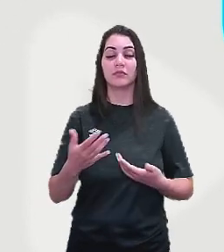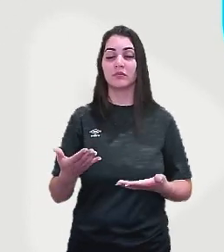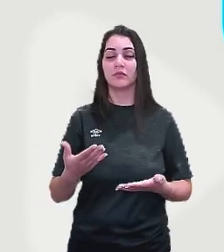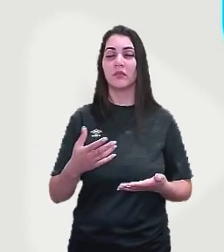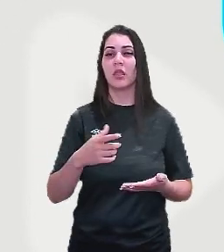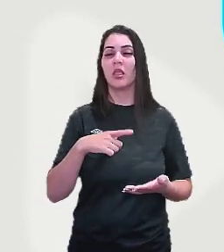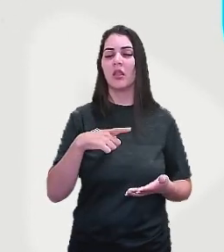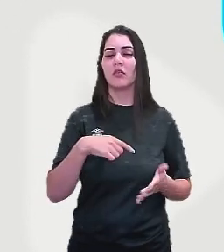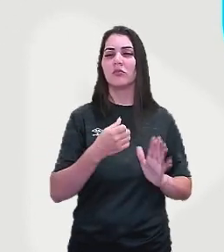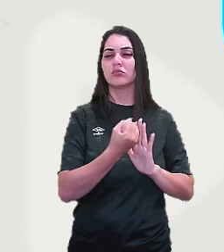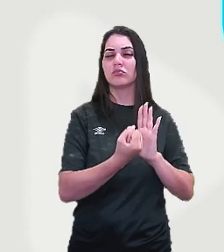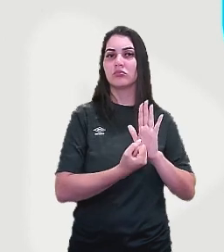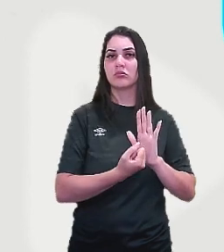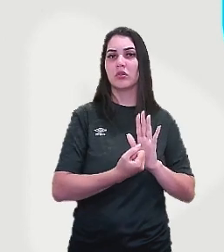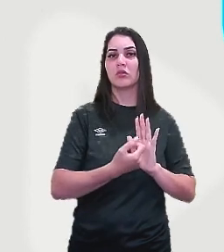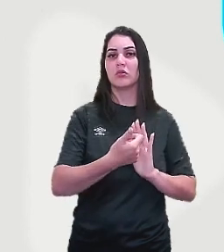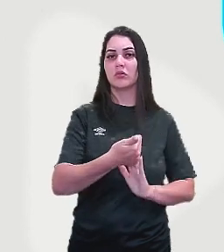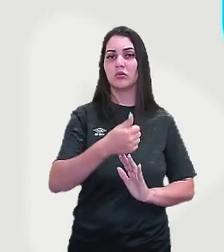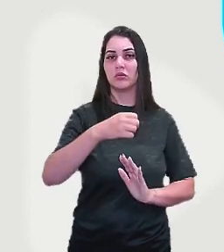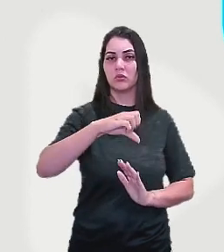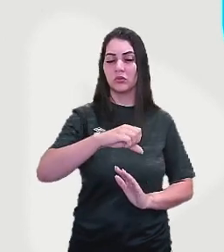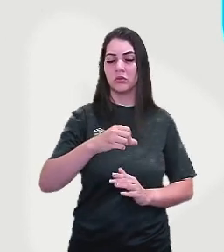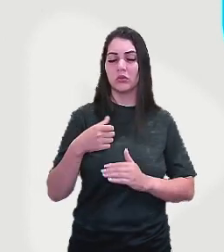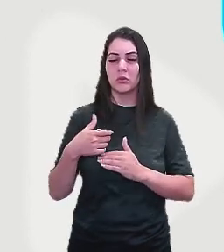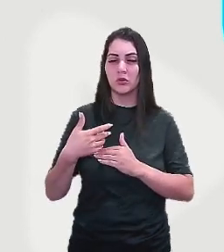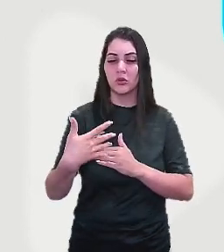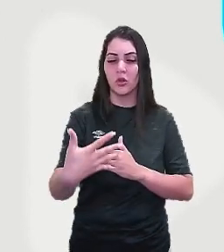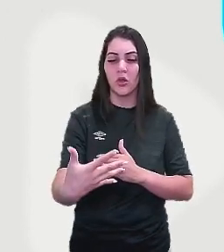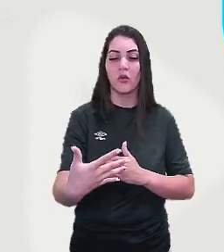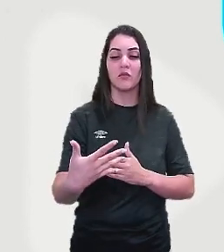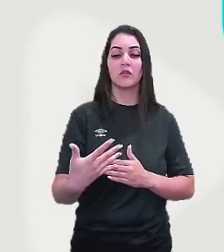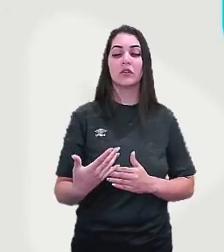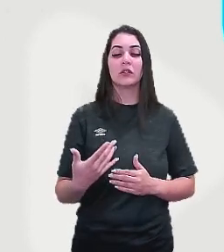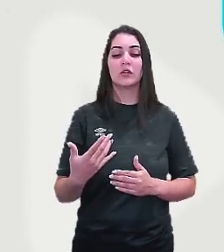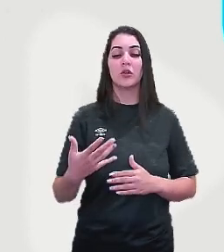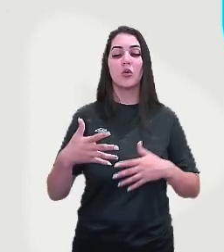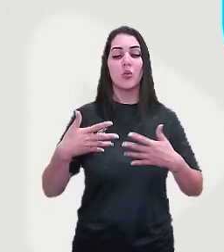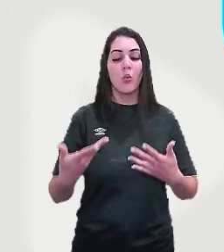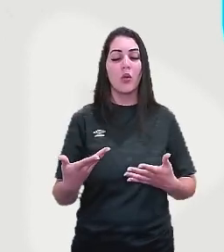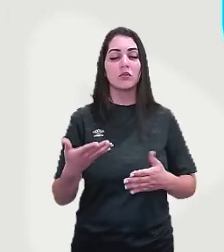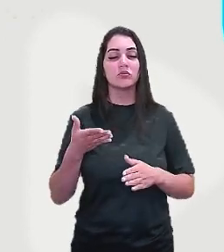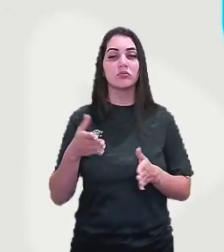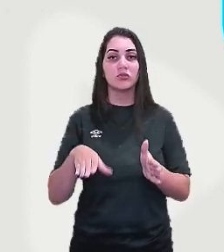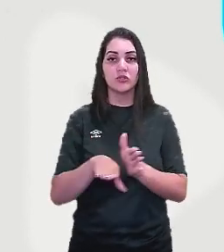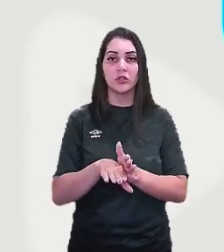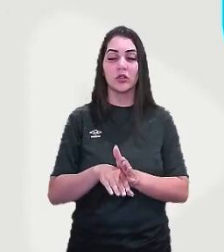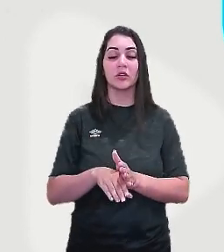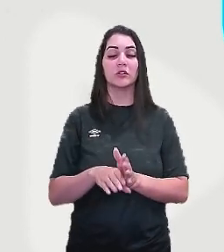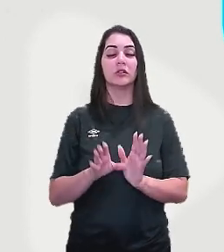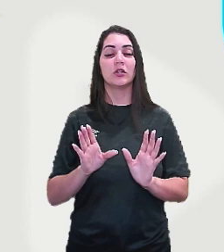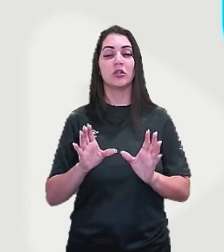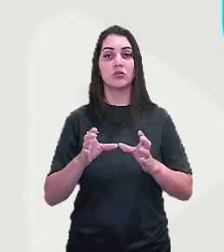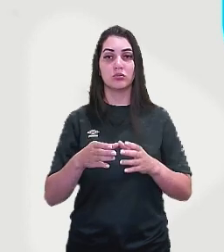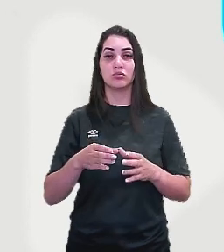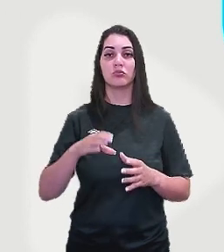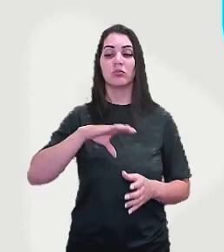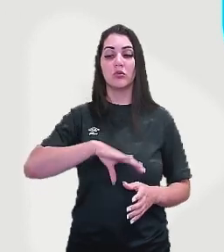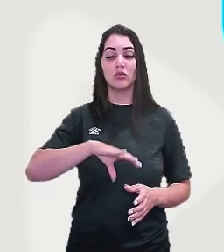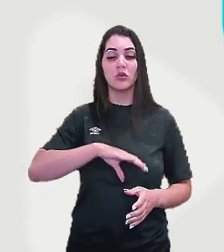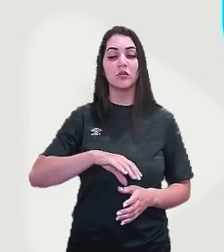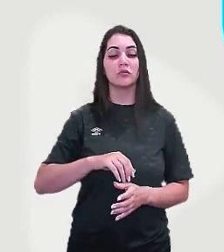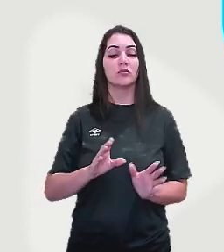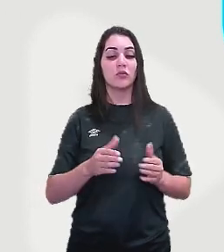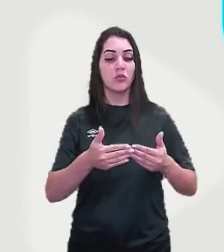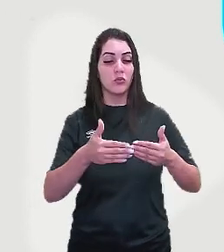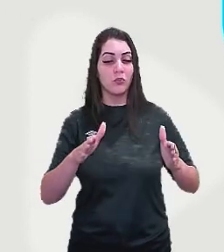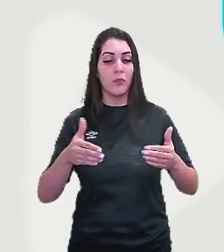Durante o século XIX, após a vinda da corte portuguesa, os portos brasileiros foram abertos para o comércio com outras nações. A